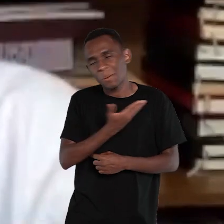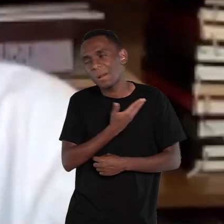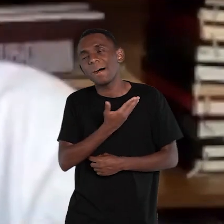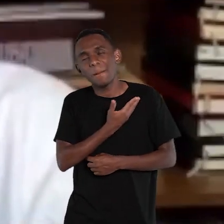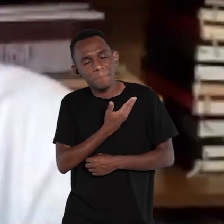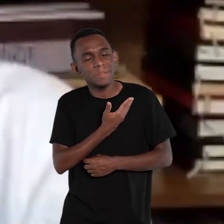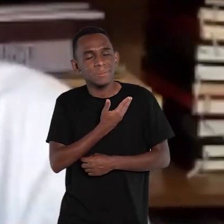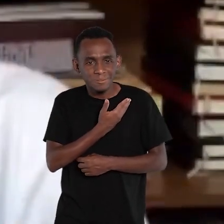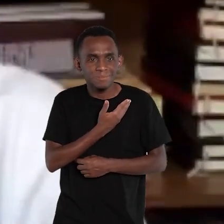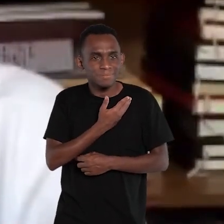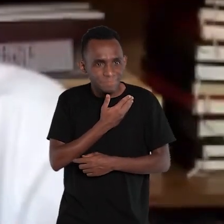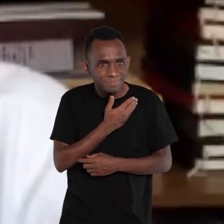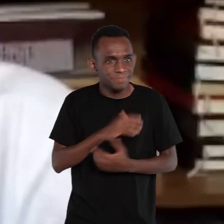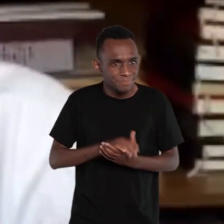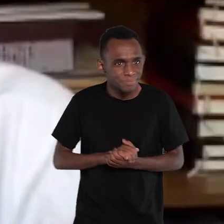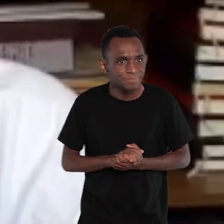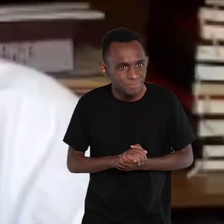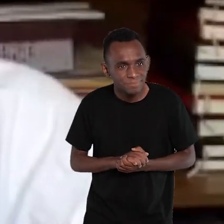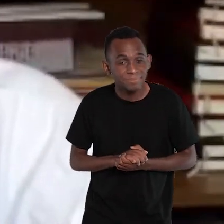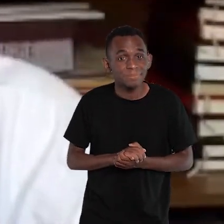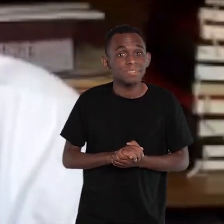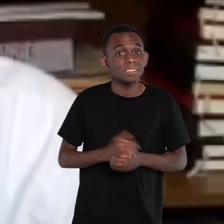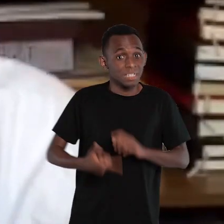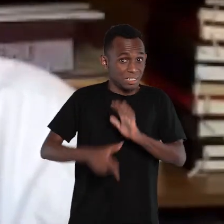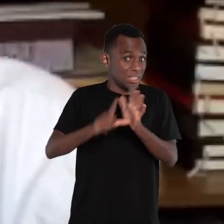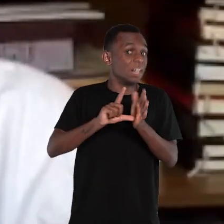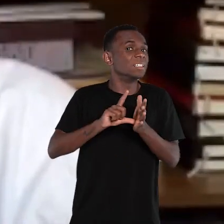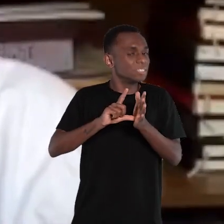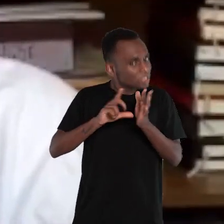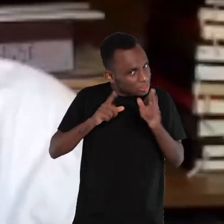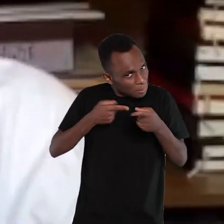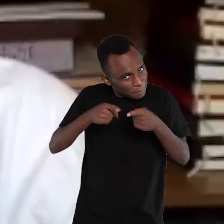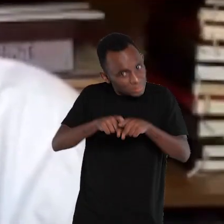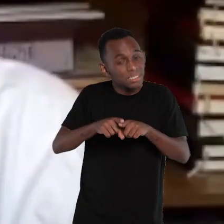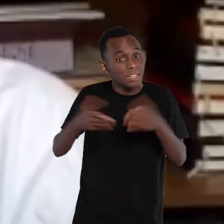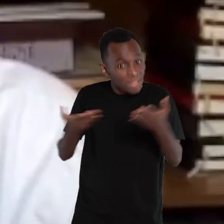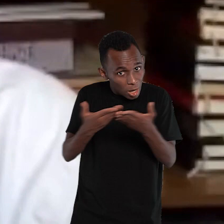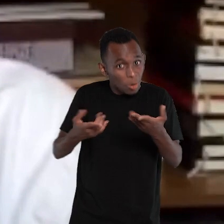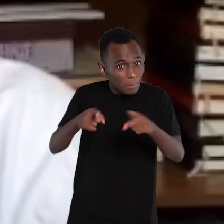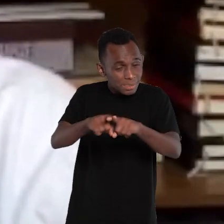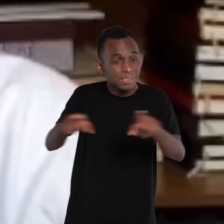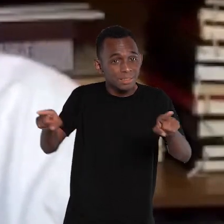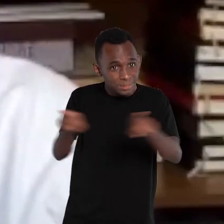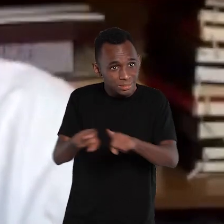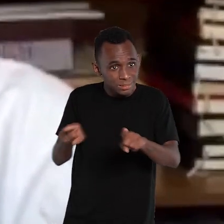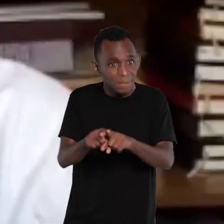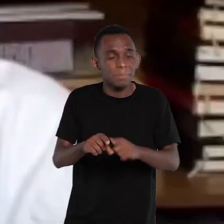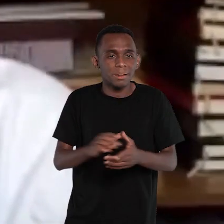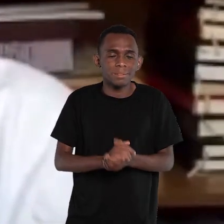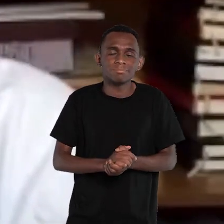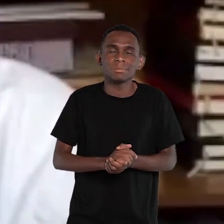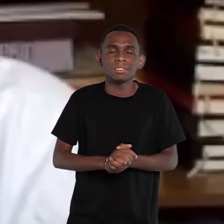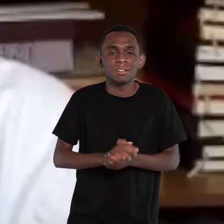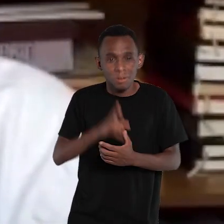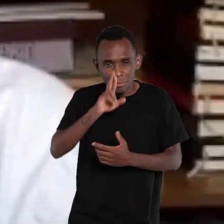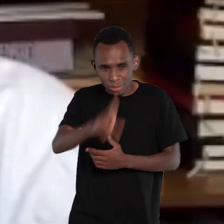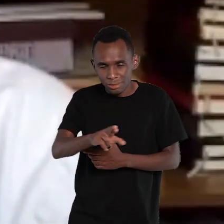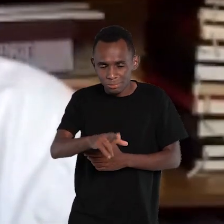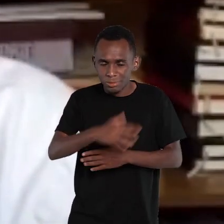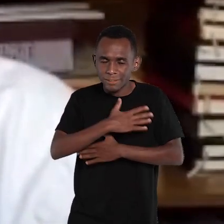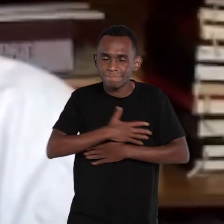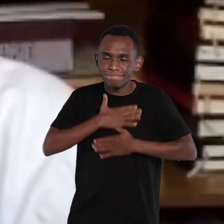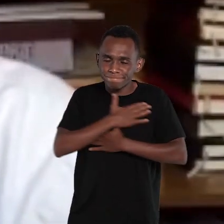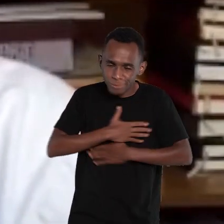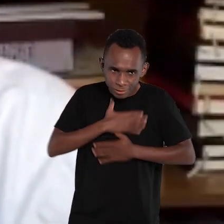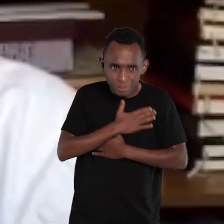amigo Tony Bellotto, ligado à edição original e agora também à reedição. Tenho muito prazer em responder